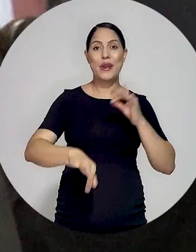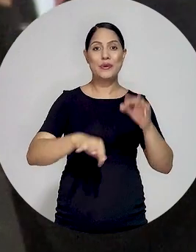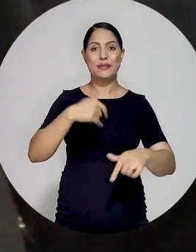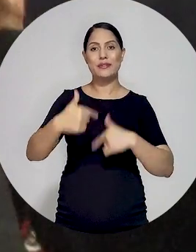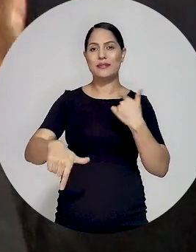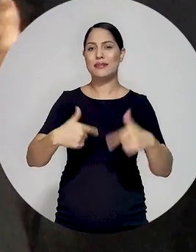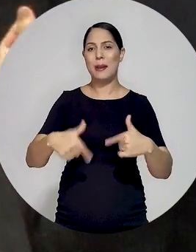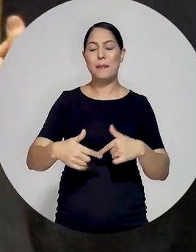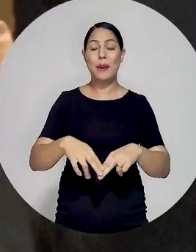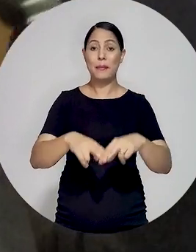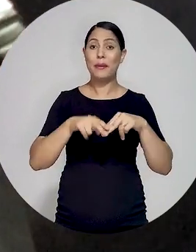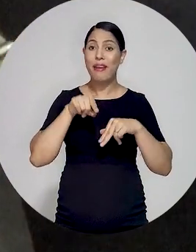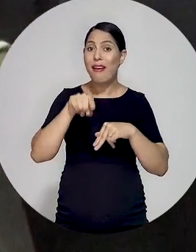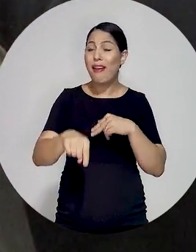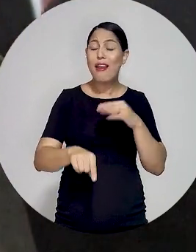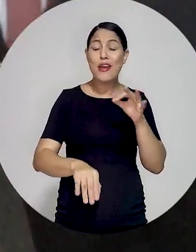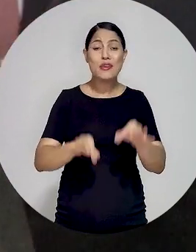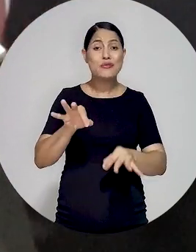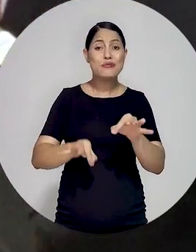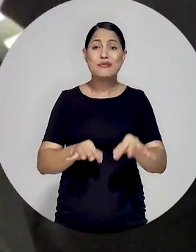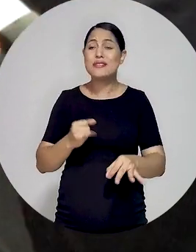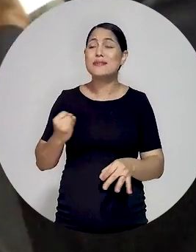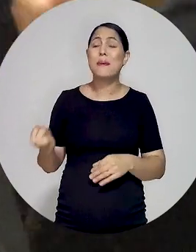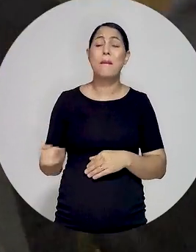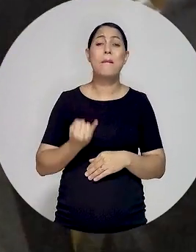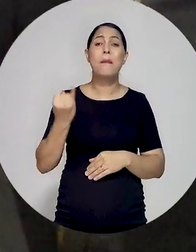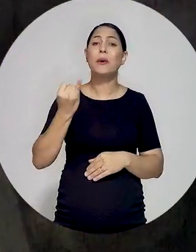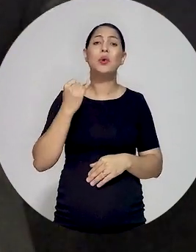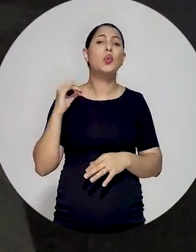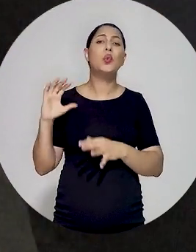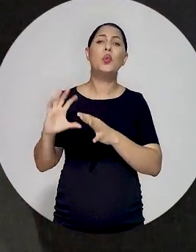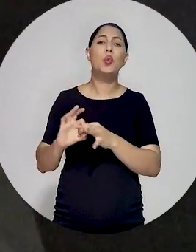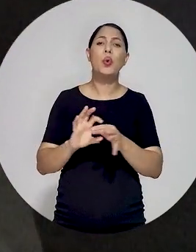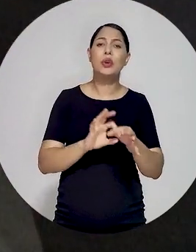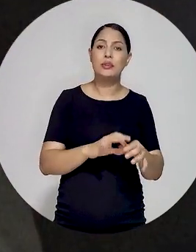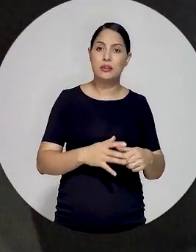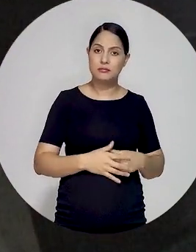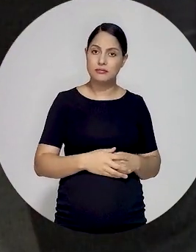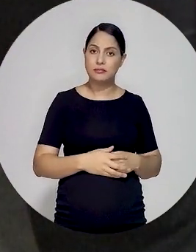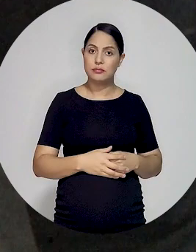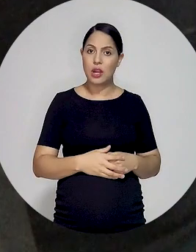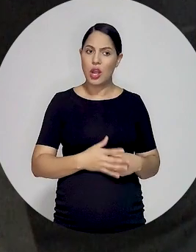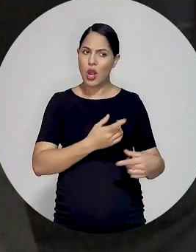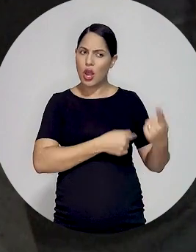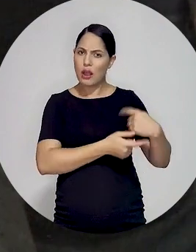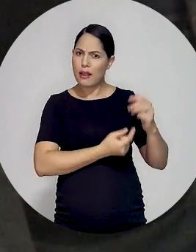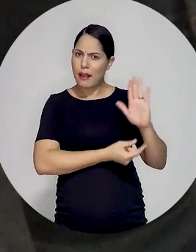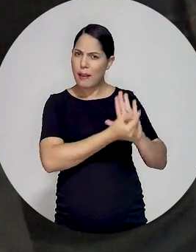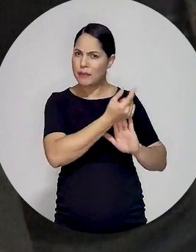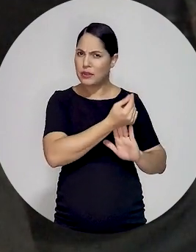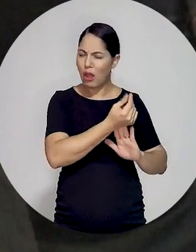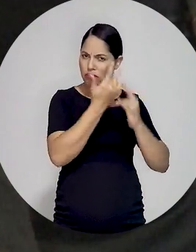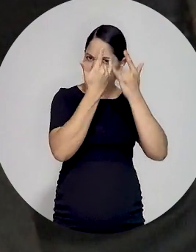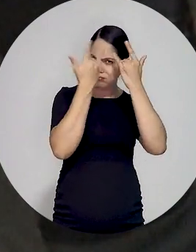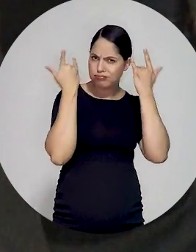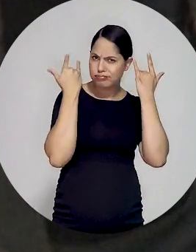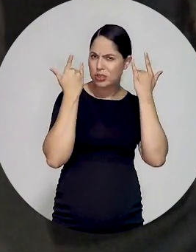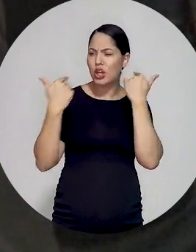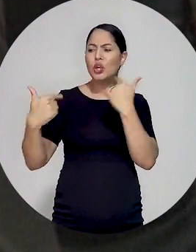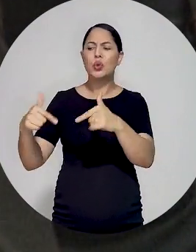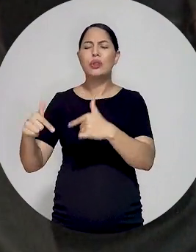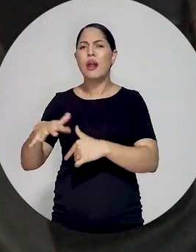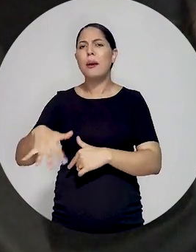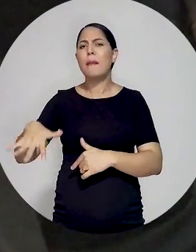Trabalho. Essa justiça fundamental para ajudar o país a ter uma relação equilibrada entre o capital e o